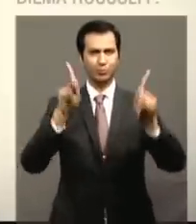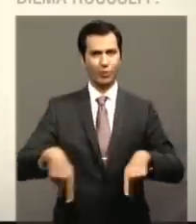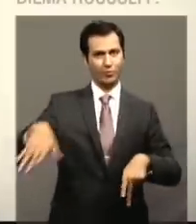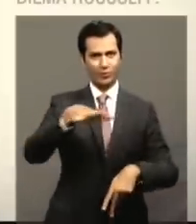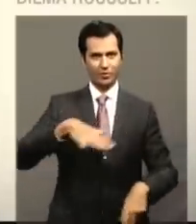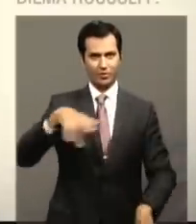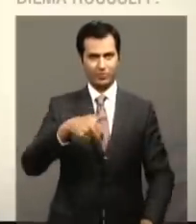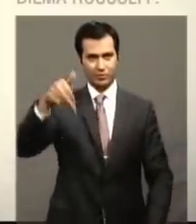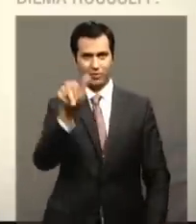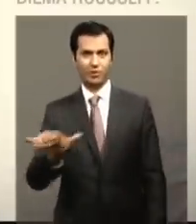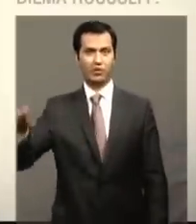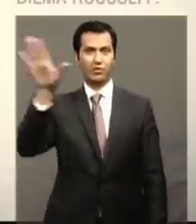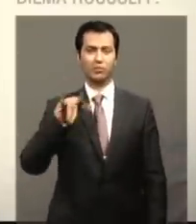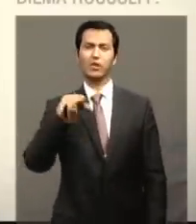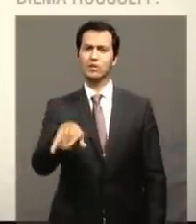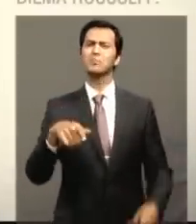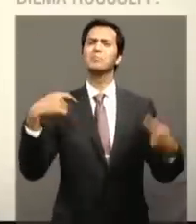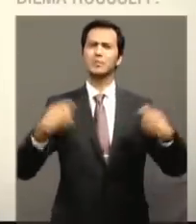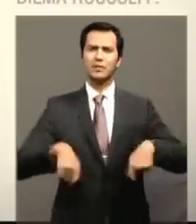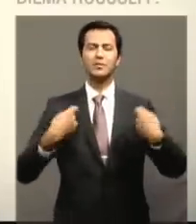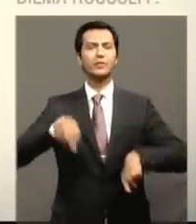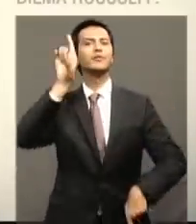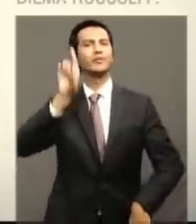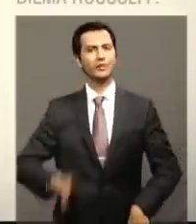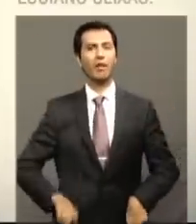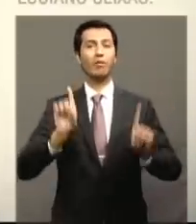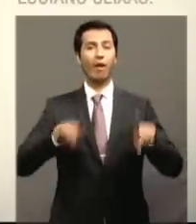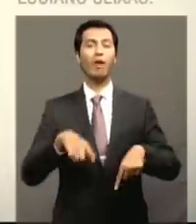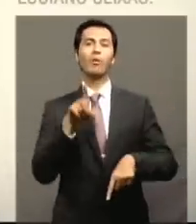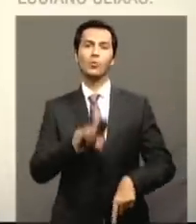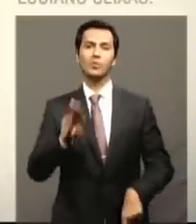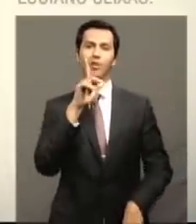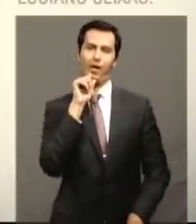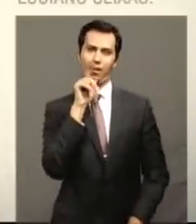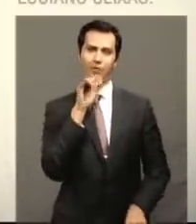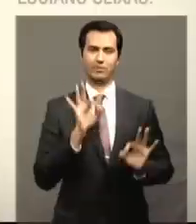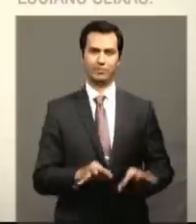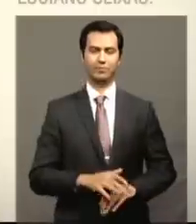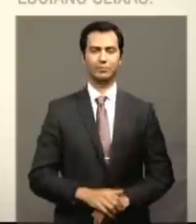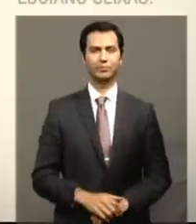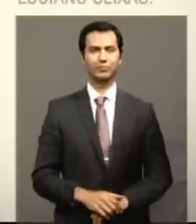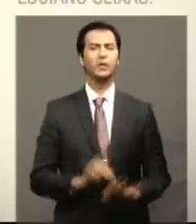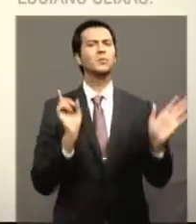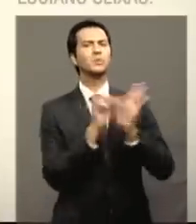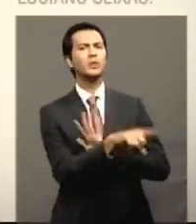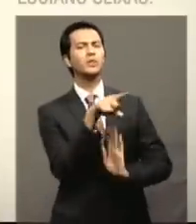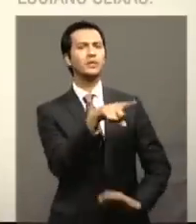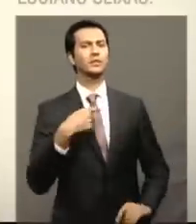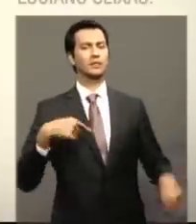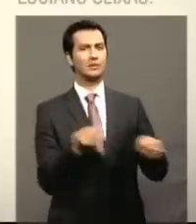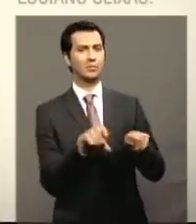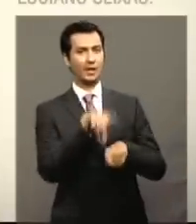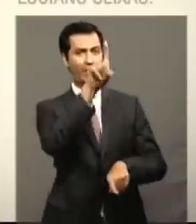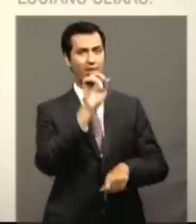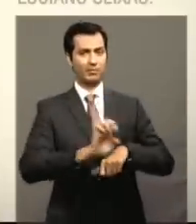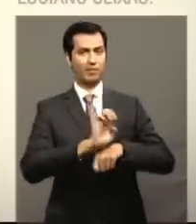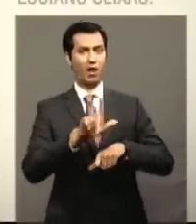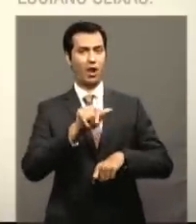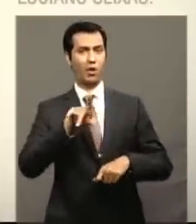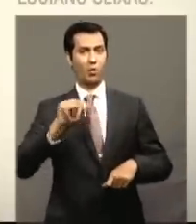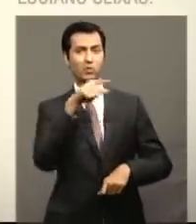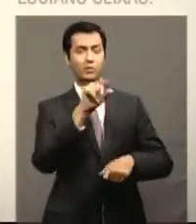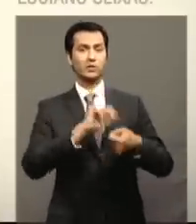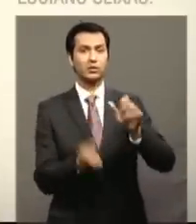necessário à Vida e ao desenvolvimento que é a água além do Água para Todos a senhora lançou em Alagoas outras ações para